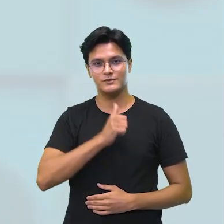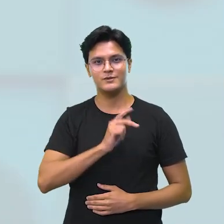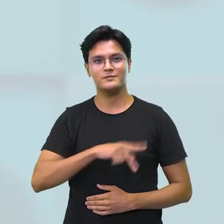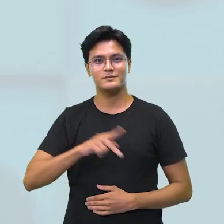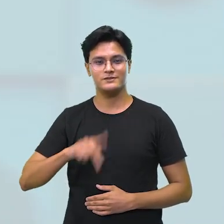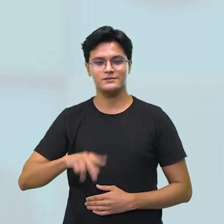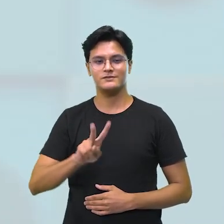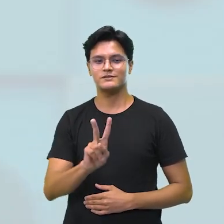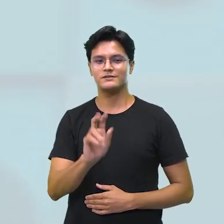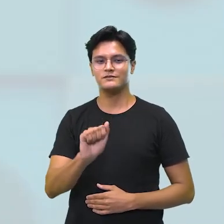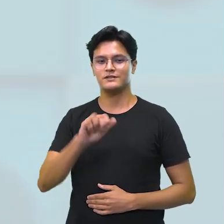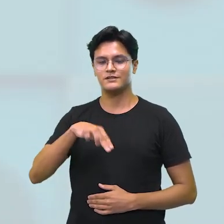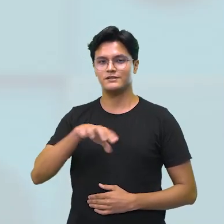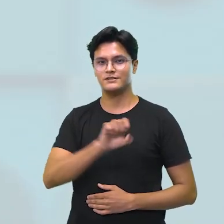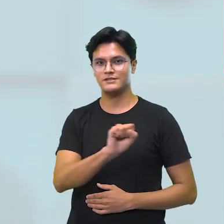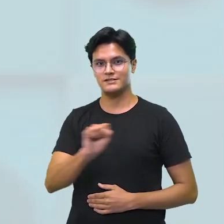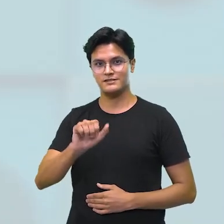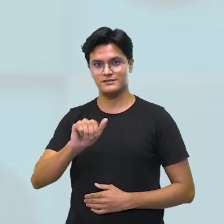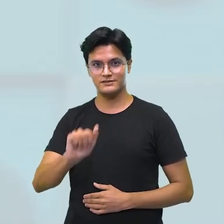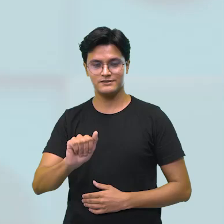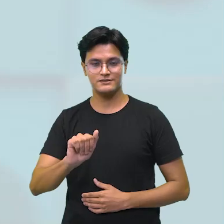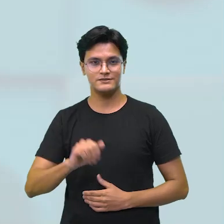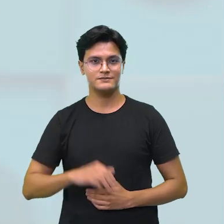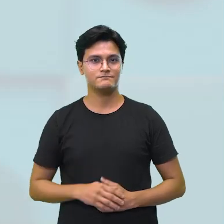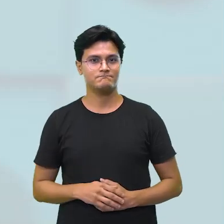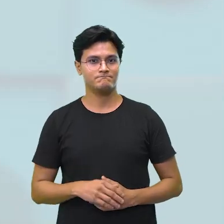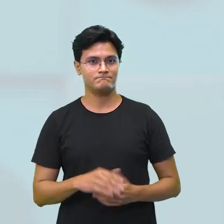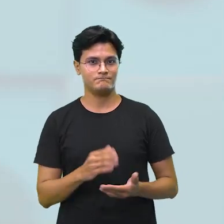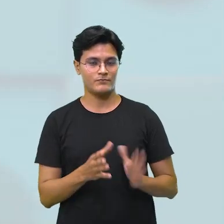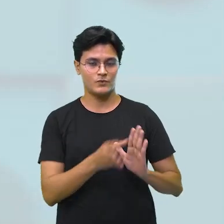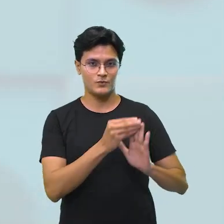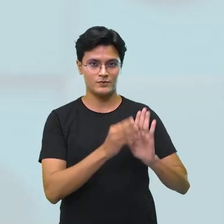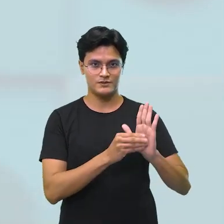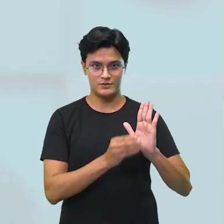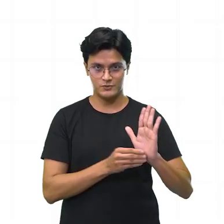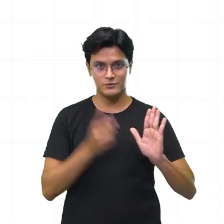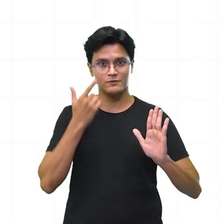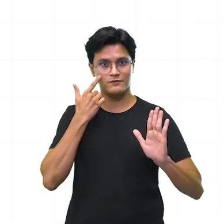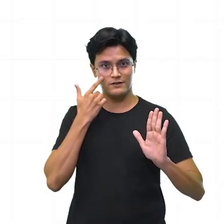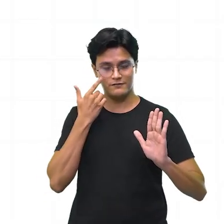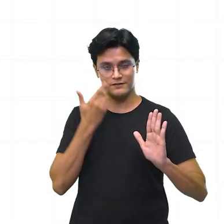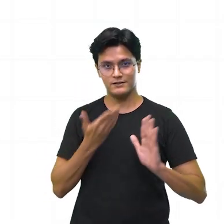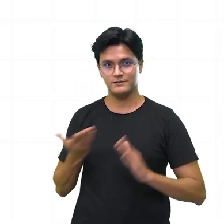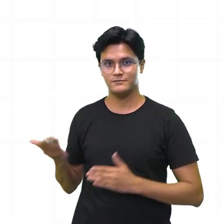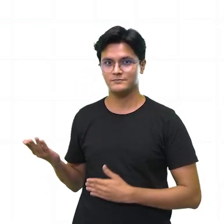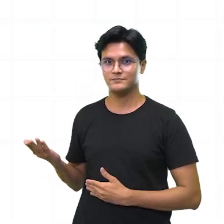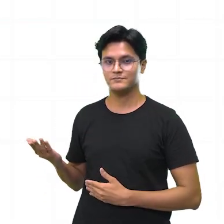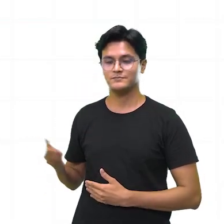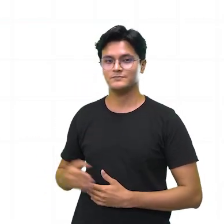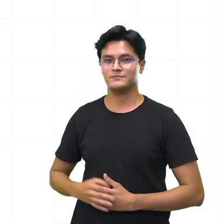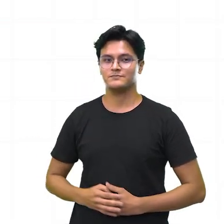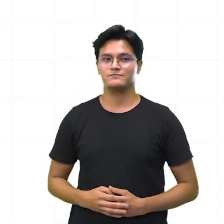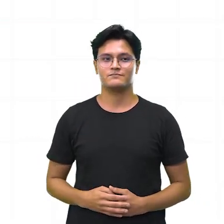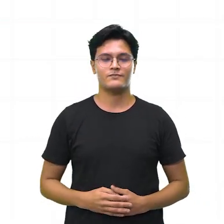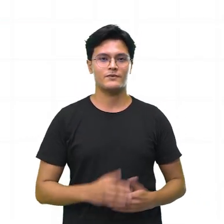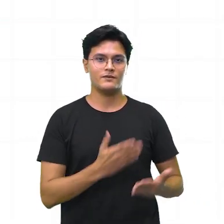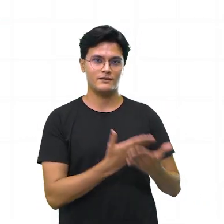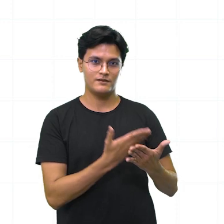professora Vanessa Mafra. Vamos verificar o nosso conteúdo? Aula de